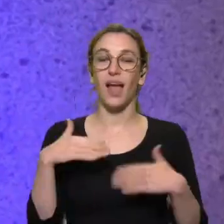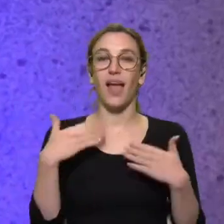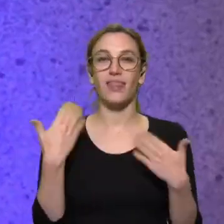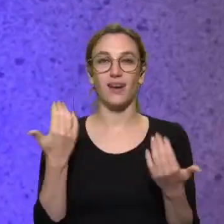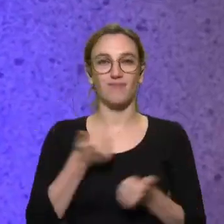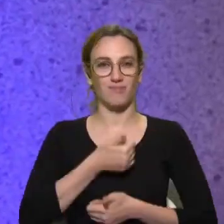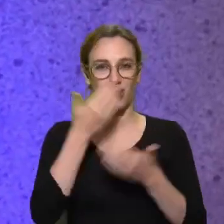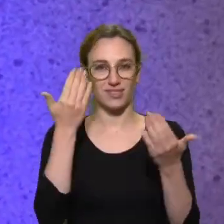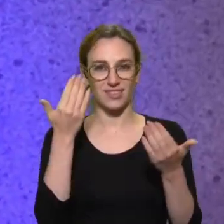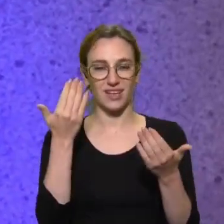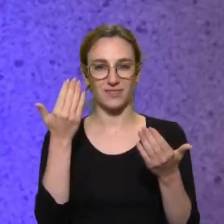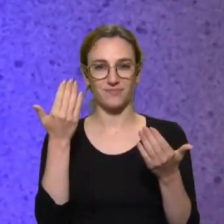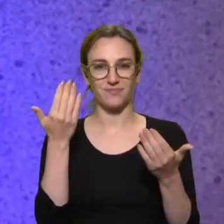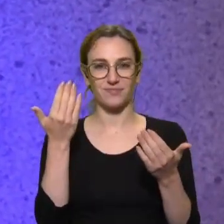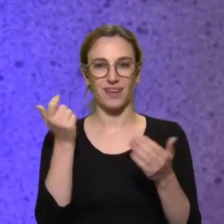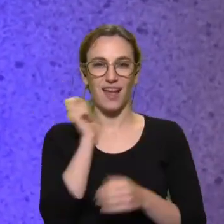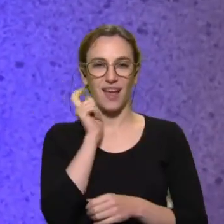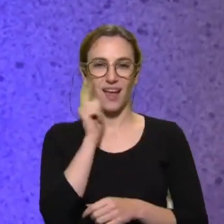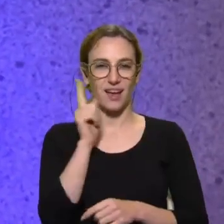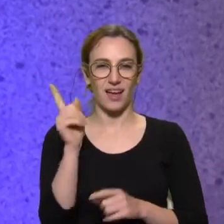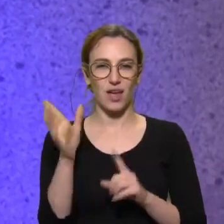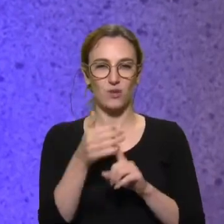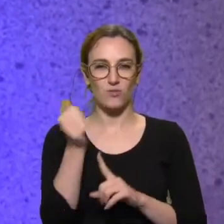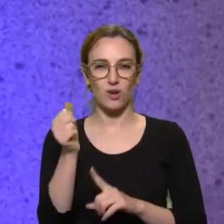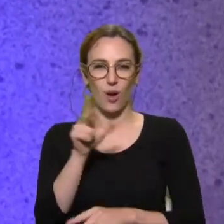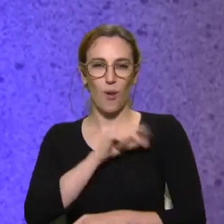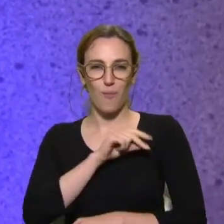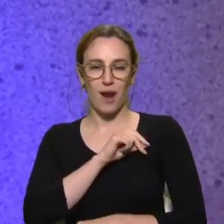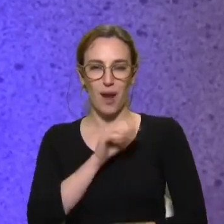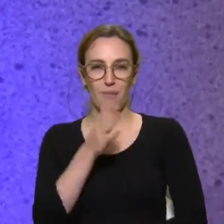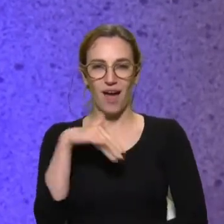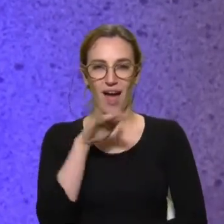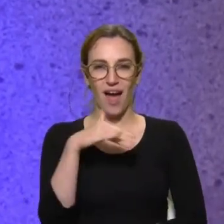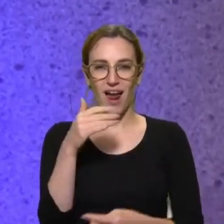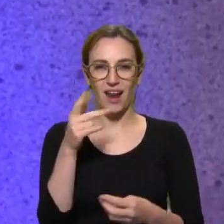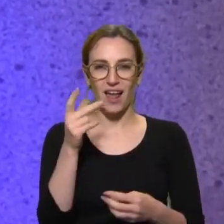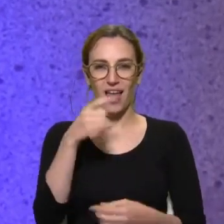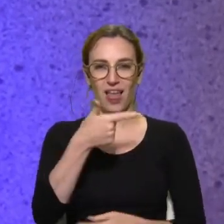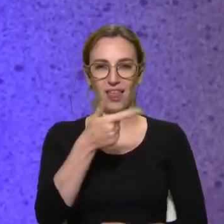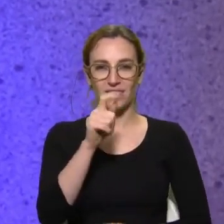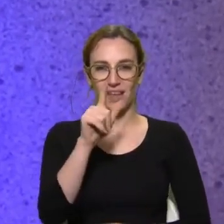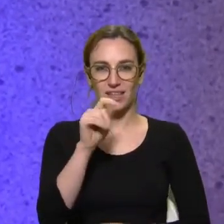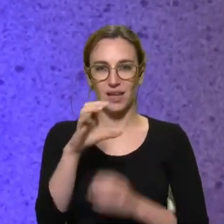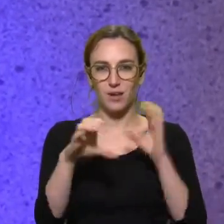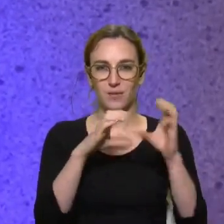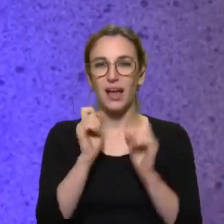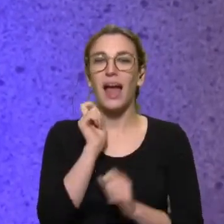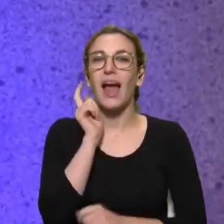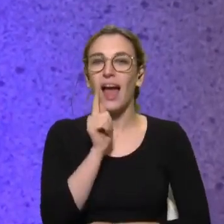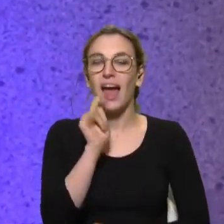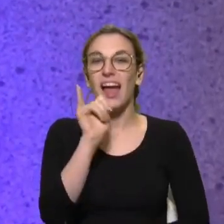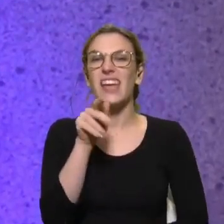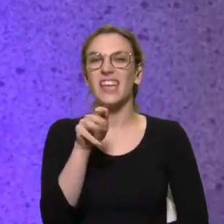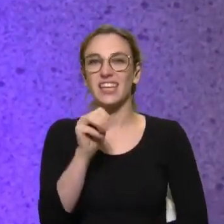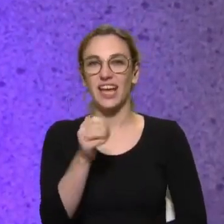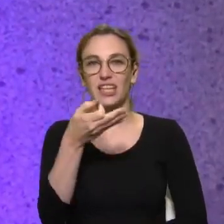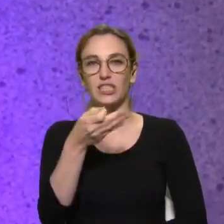Bom dia. Então, o vencedor para a área de telecomunicações, ou a vencedora, é Inês Brito Pereira.